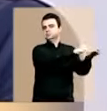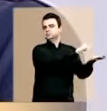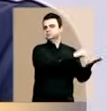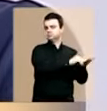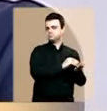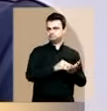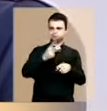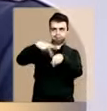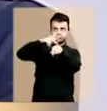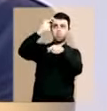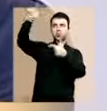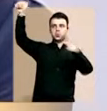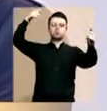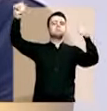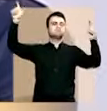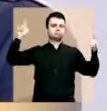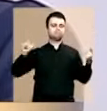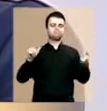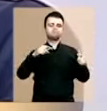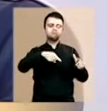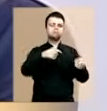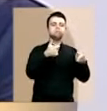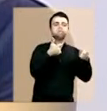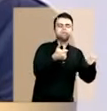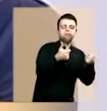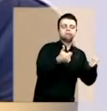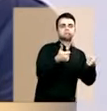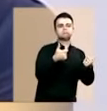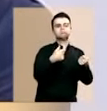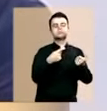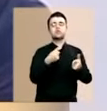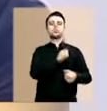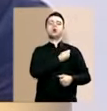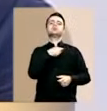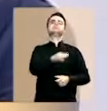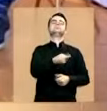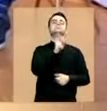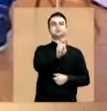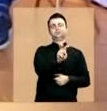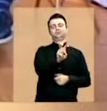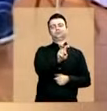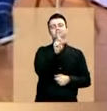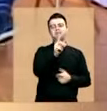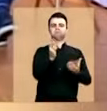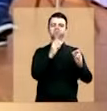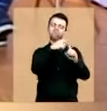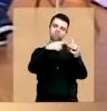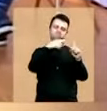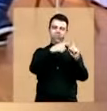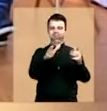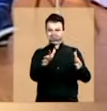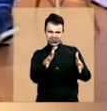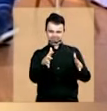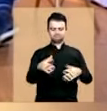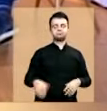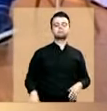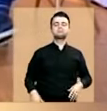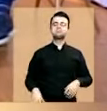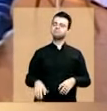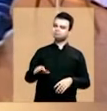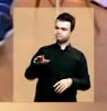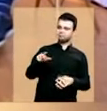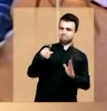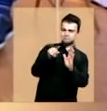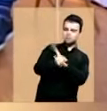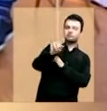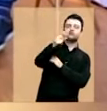Então, tem coisas boas, tem coisas ruins. Na média, eu daria nota 5. Sim. Ô, João, e o conceito de sustentabilidade chega